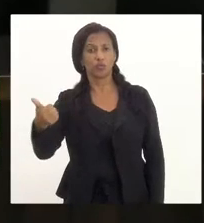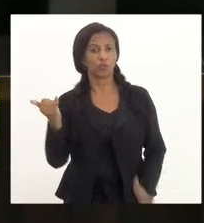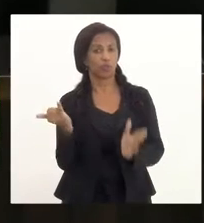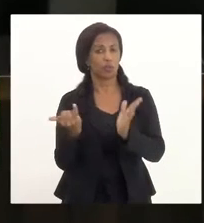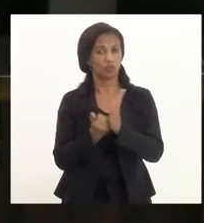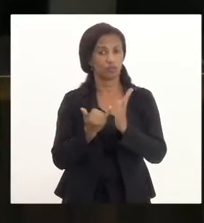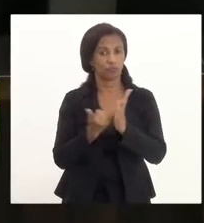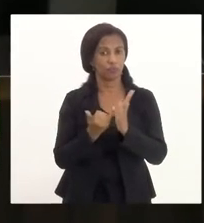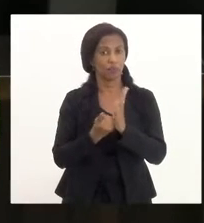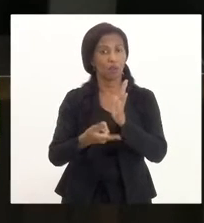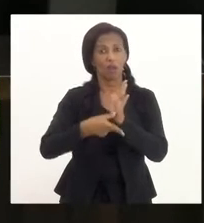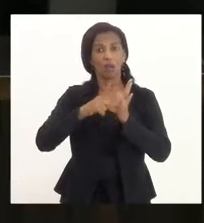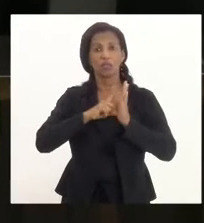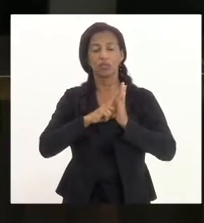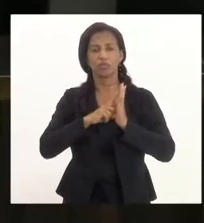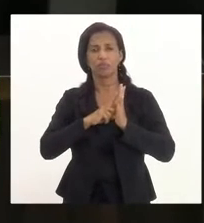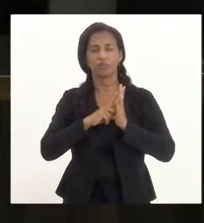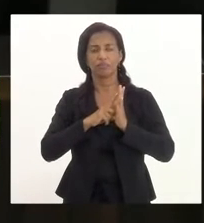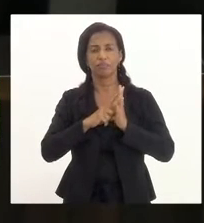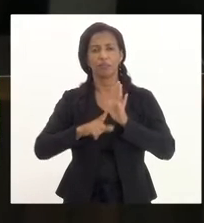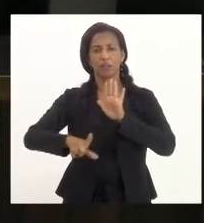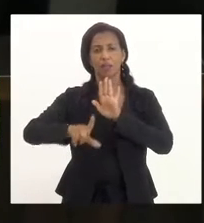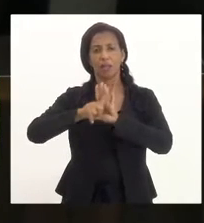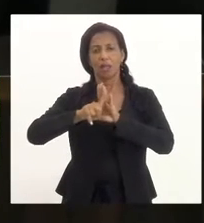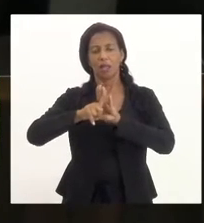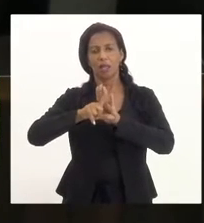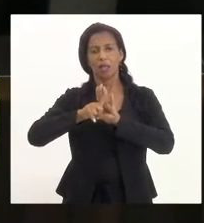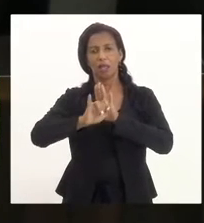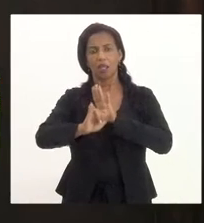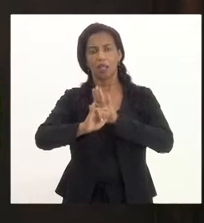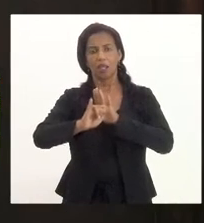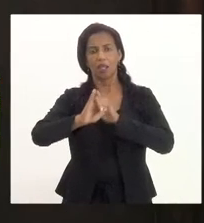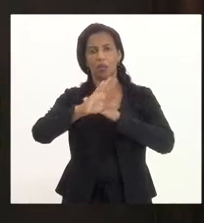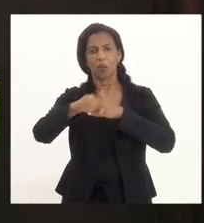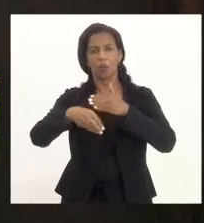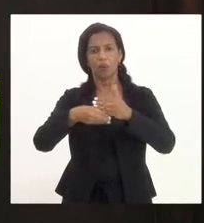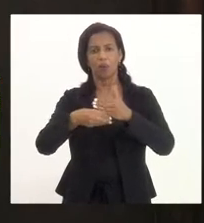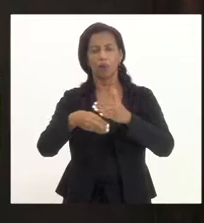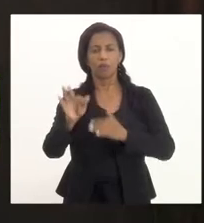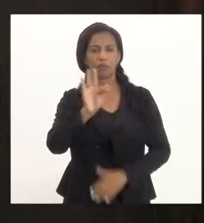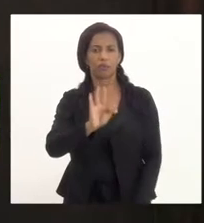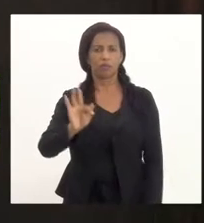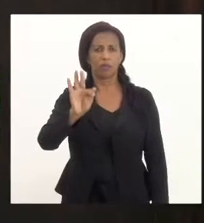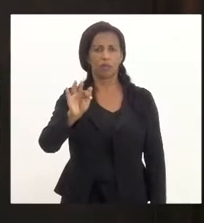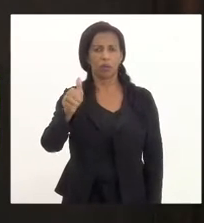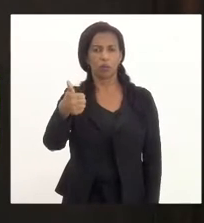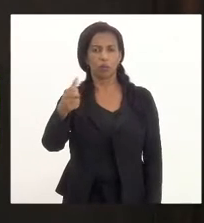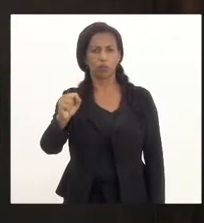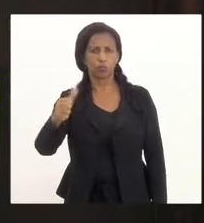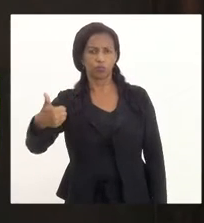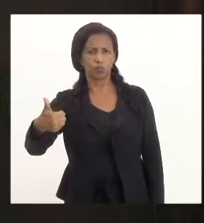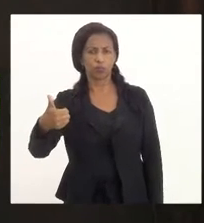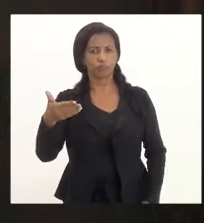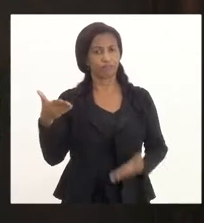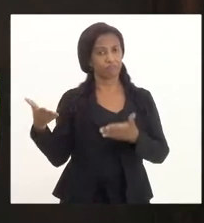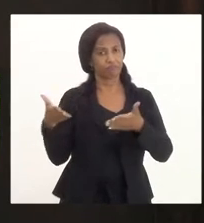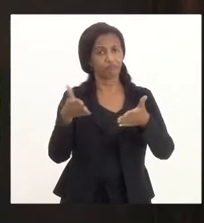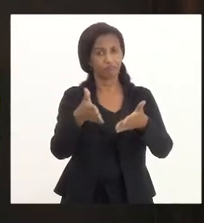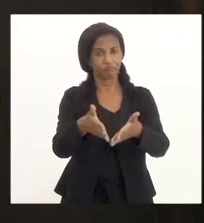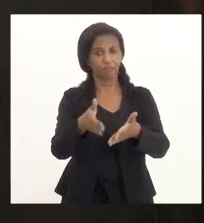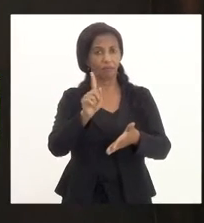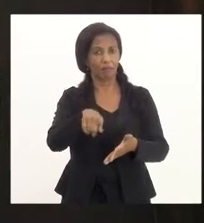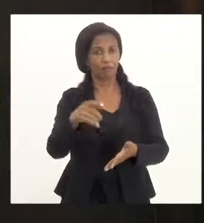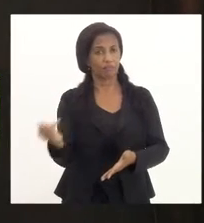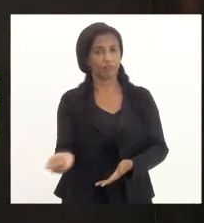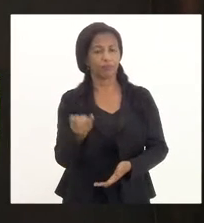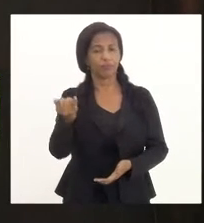editado antes mesmo da lei complementar Federal 181 EA sessão é muito